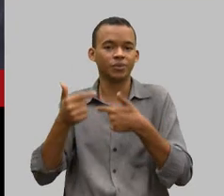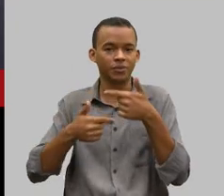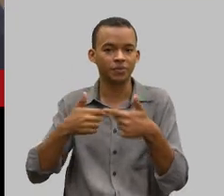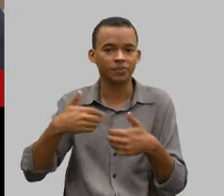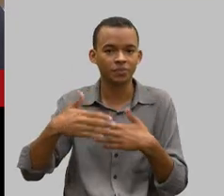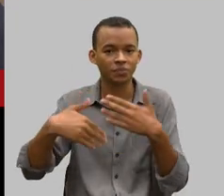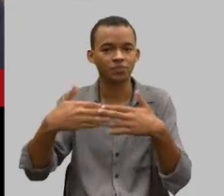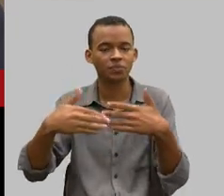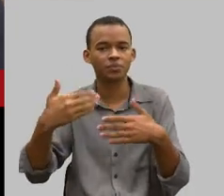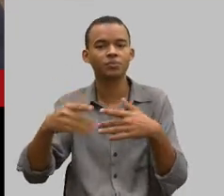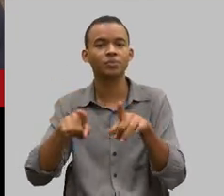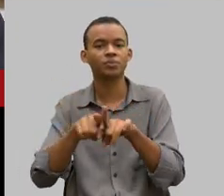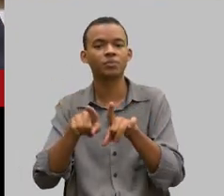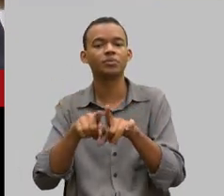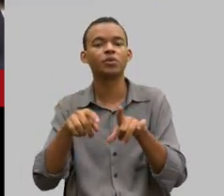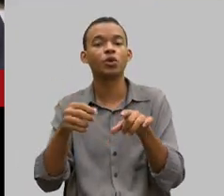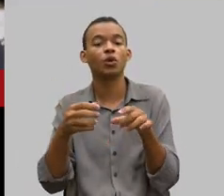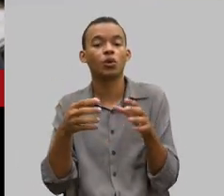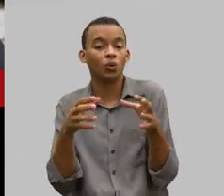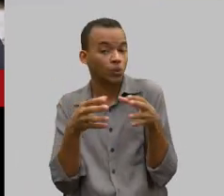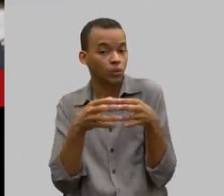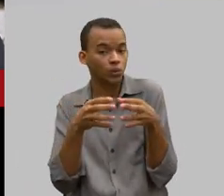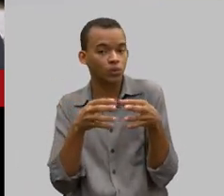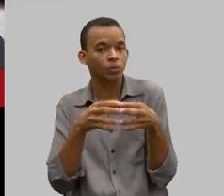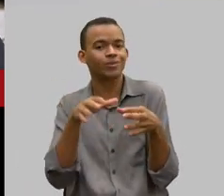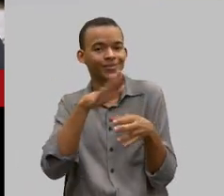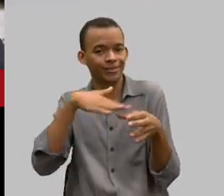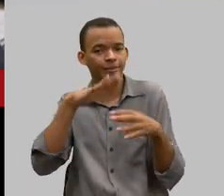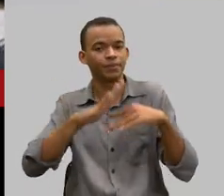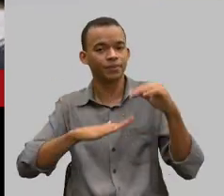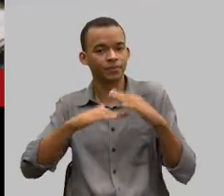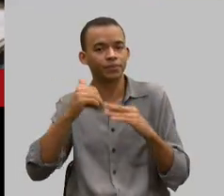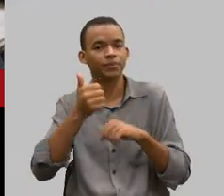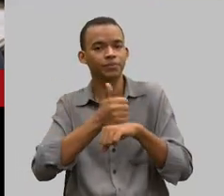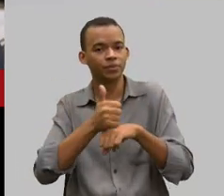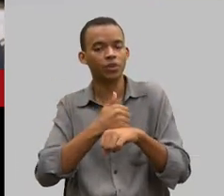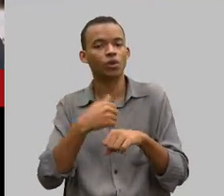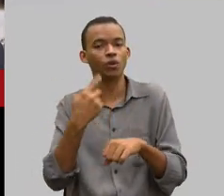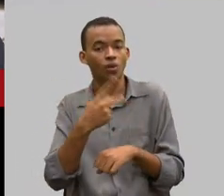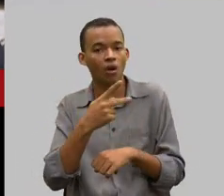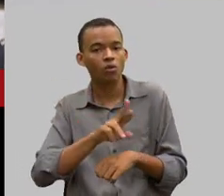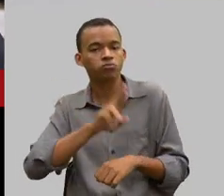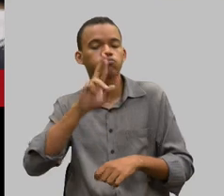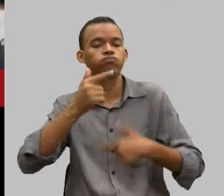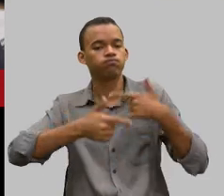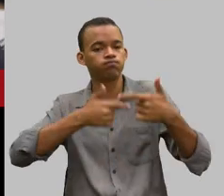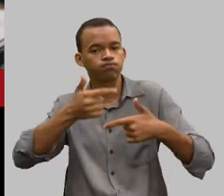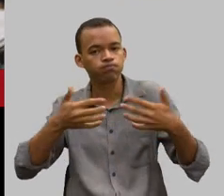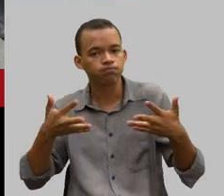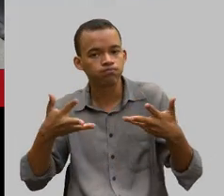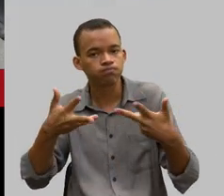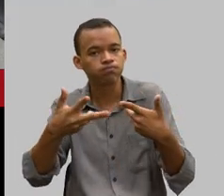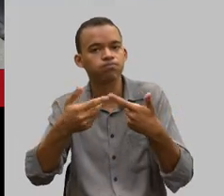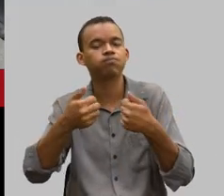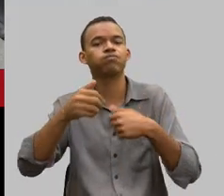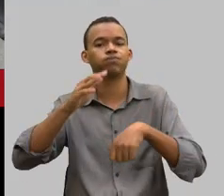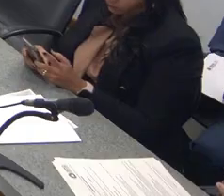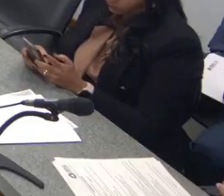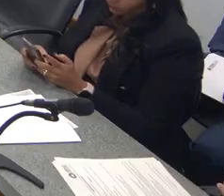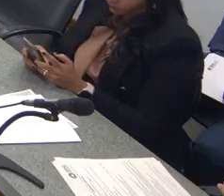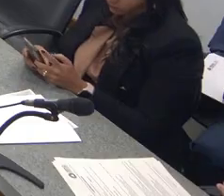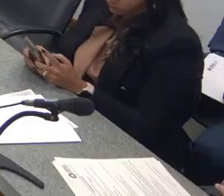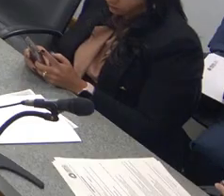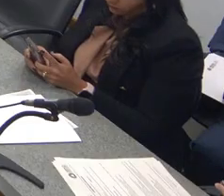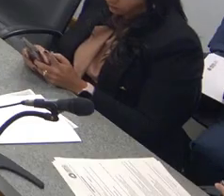de funcionários que a gente tem poder não só atender ao que vem sendo feito e melhorar os trabalhos esse é o nosso é o nosso posicionamento nesse momento com relação